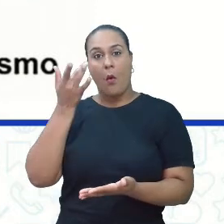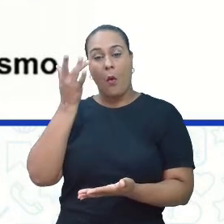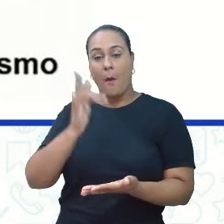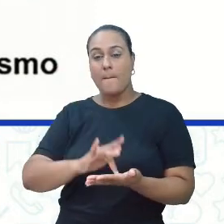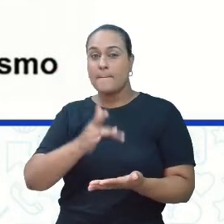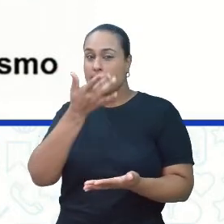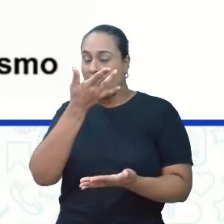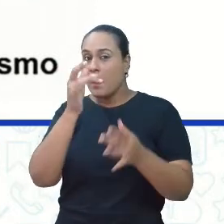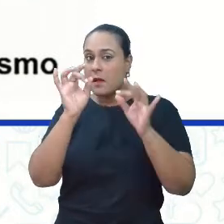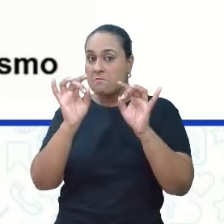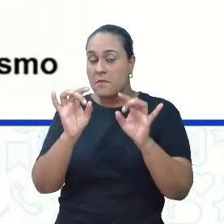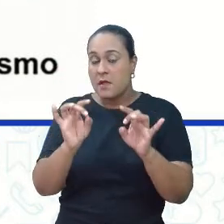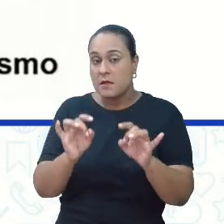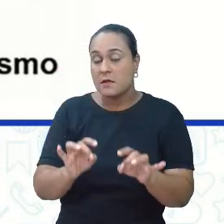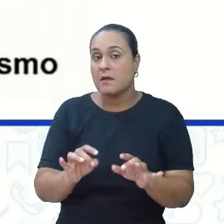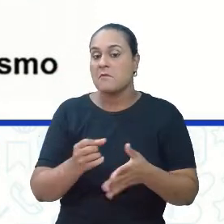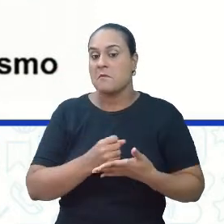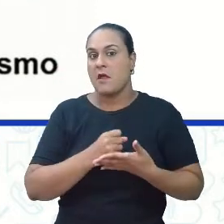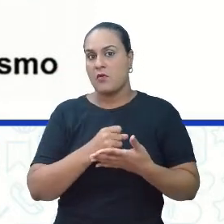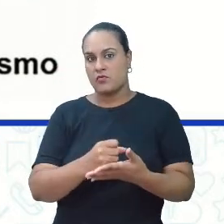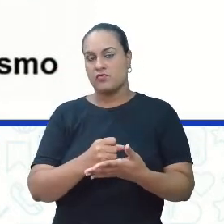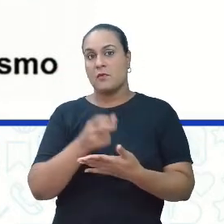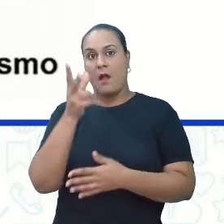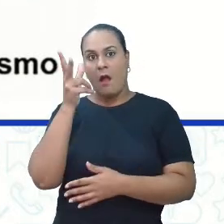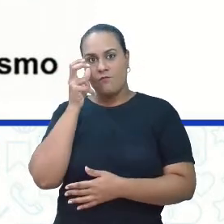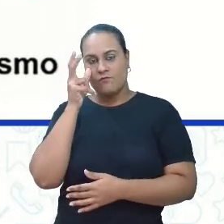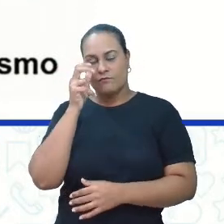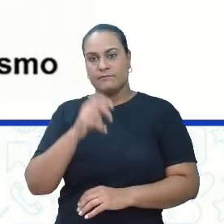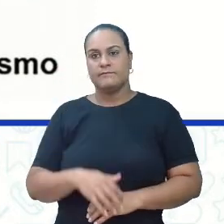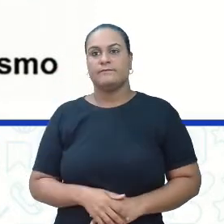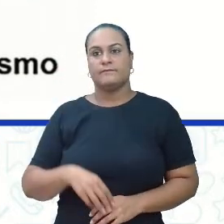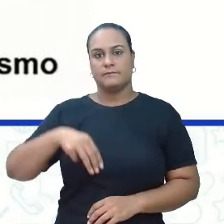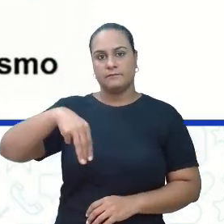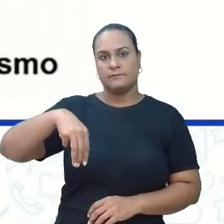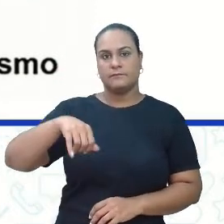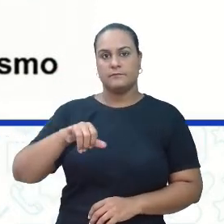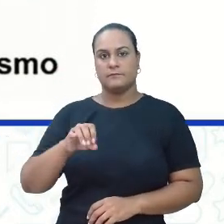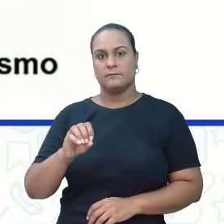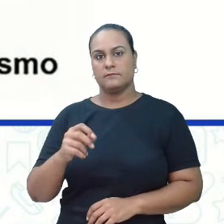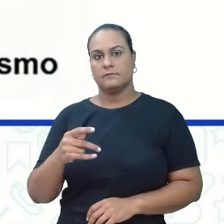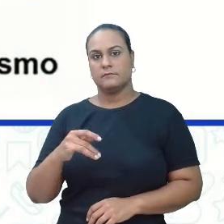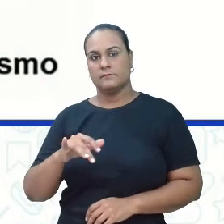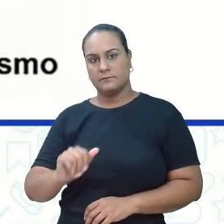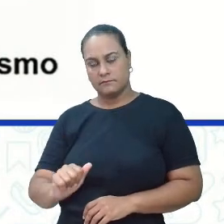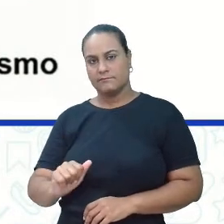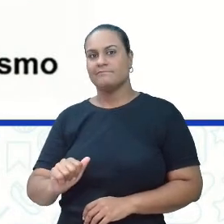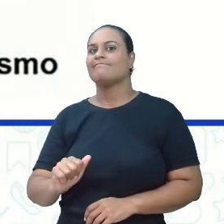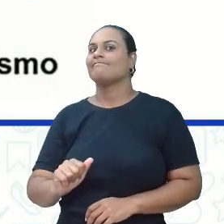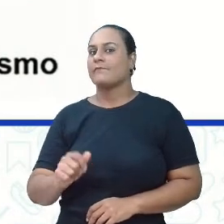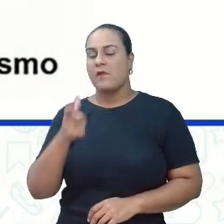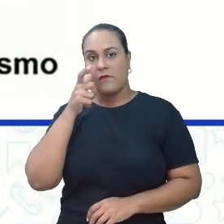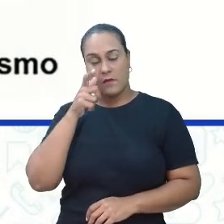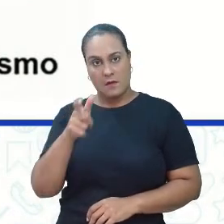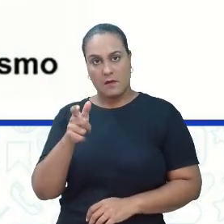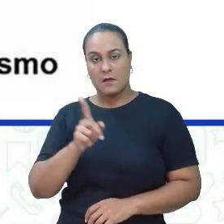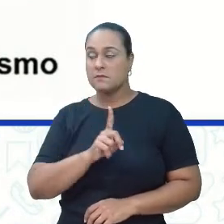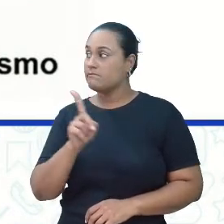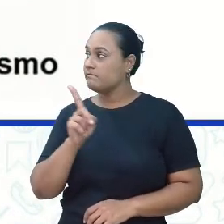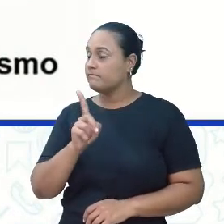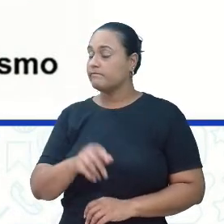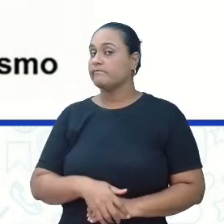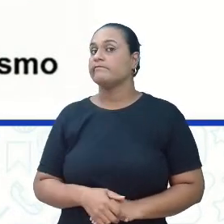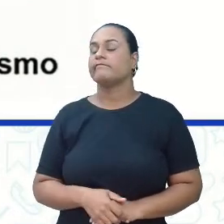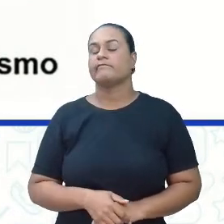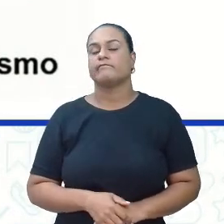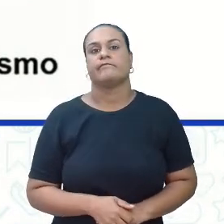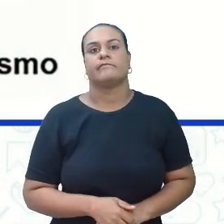específicas, lentes que vão ajudar. Então, eu vou começar lá pela miopia. Veja que interessante em relação à miopia. O que é que